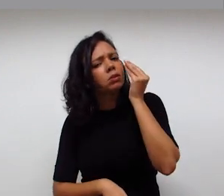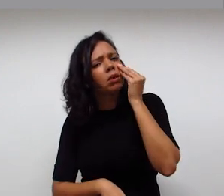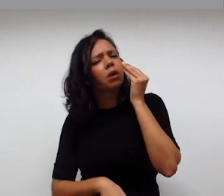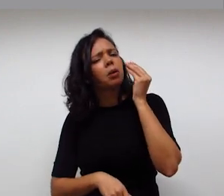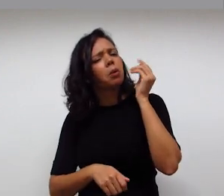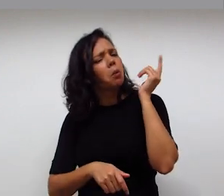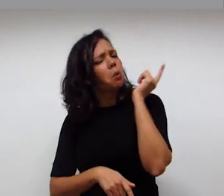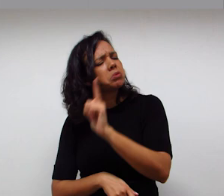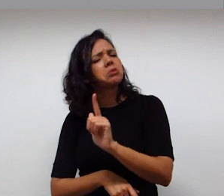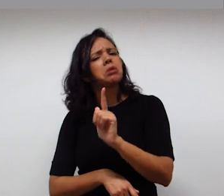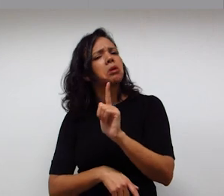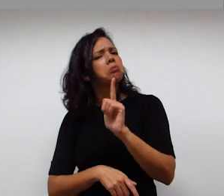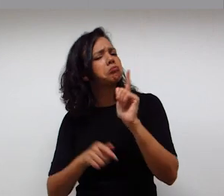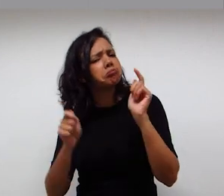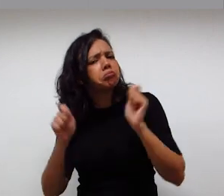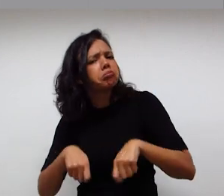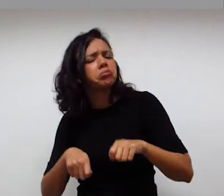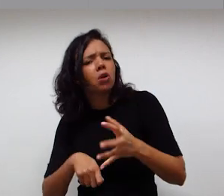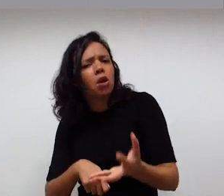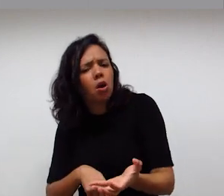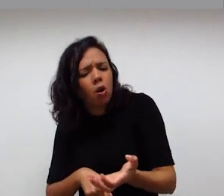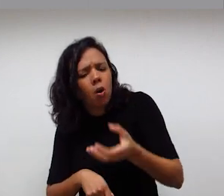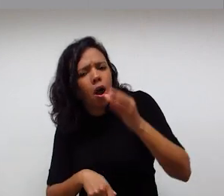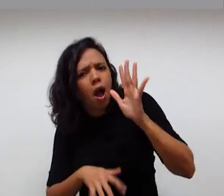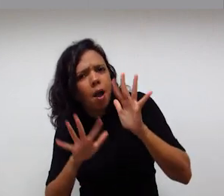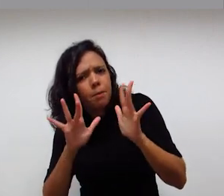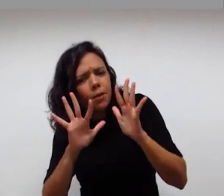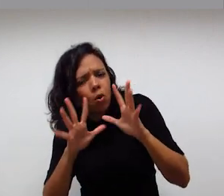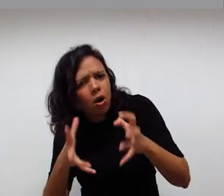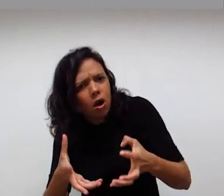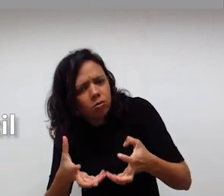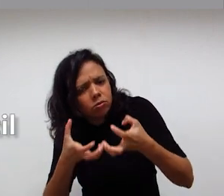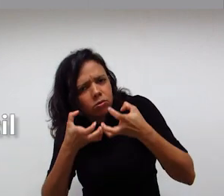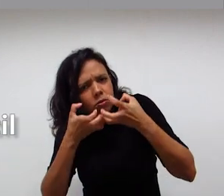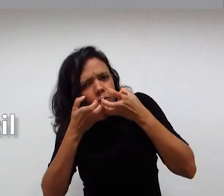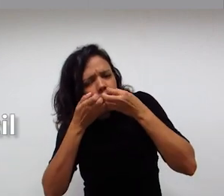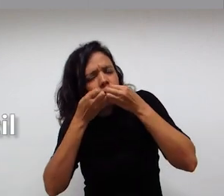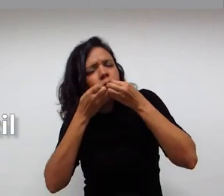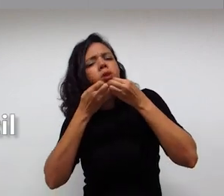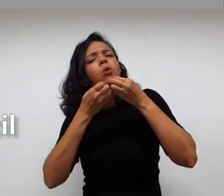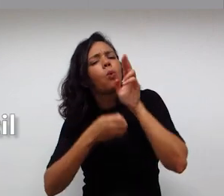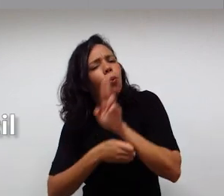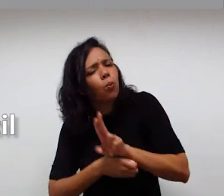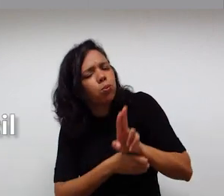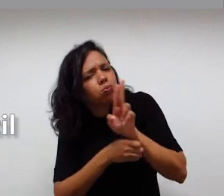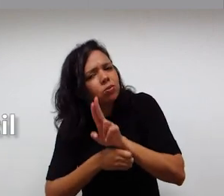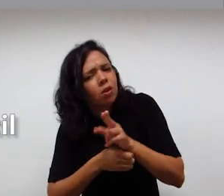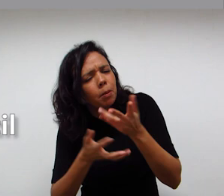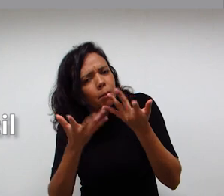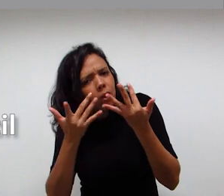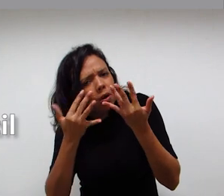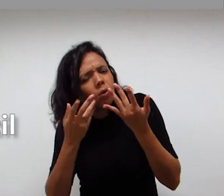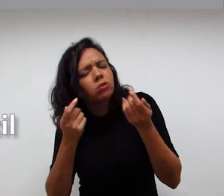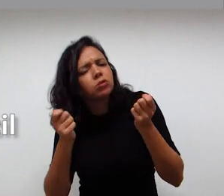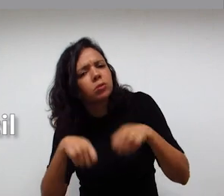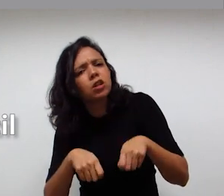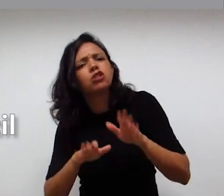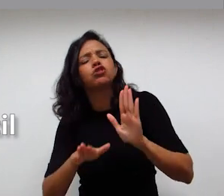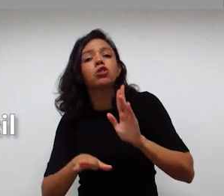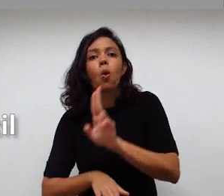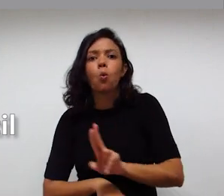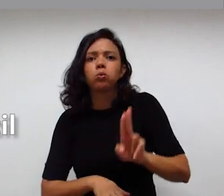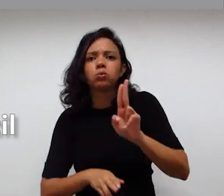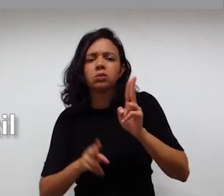com a mão, que seja oportunizado que ela realmente pegue seu alimento e leve à boca. Se ela já estiver no uso do talher e for difícil para